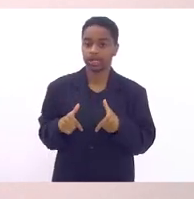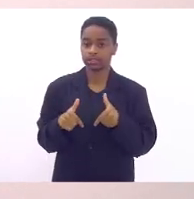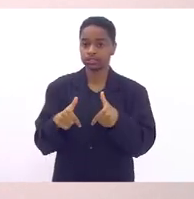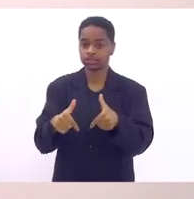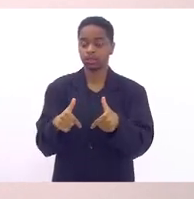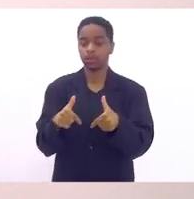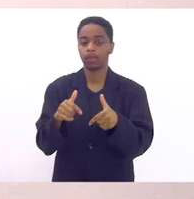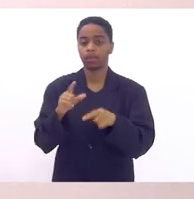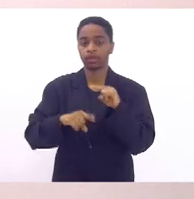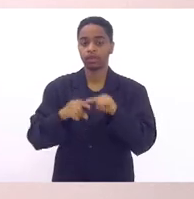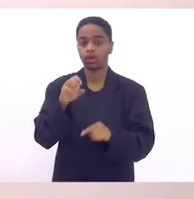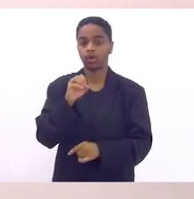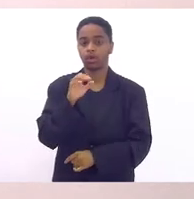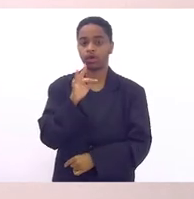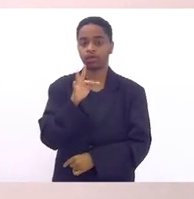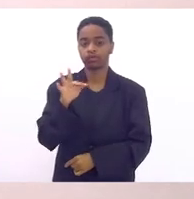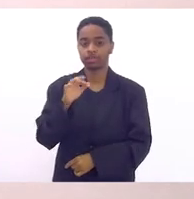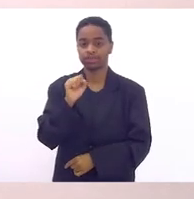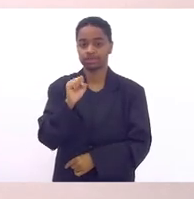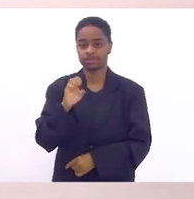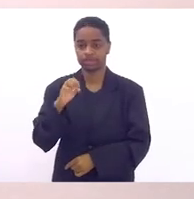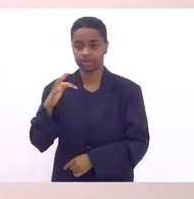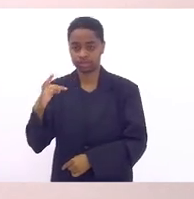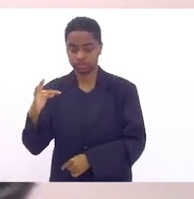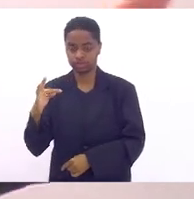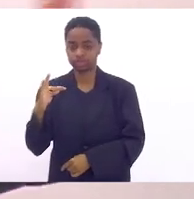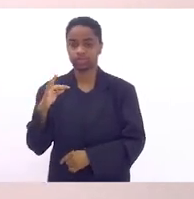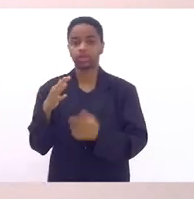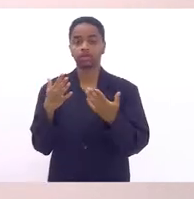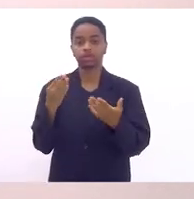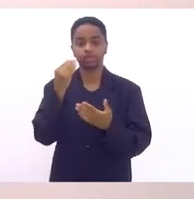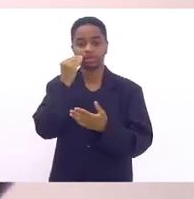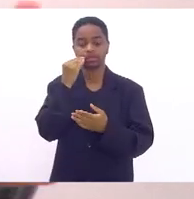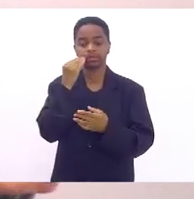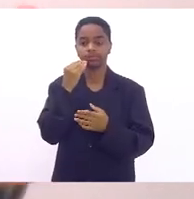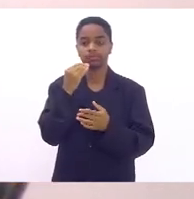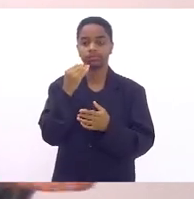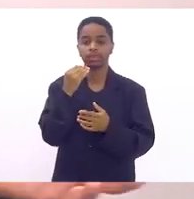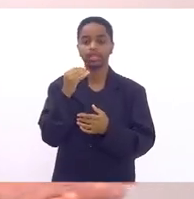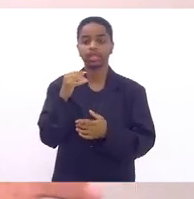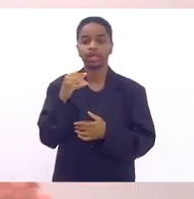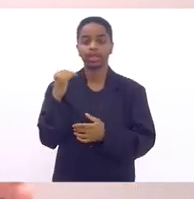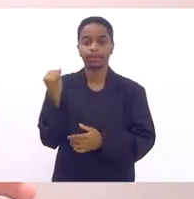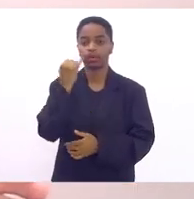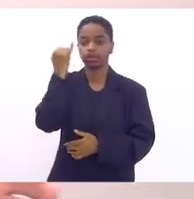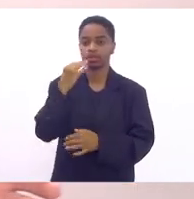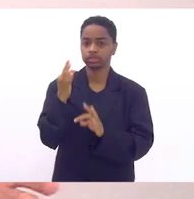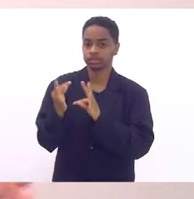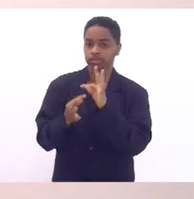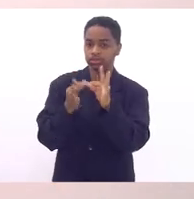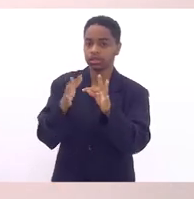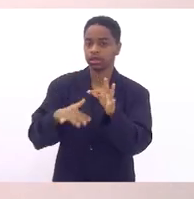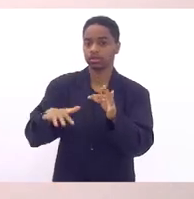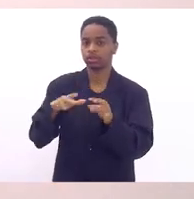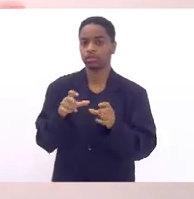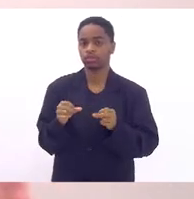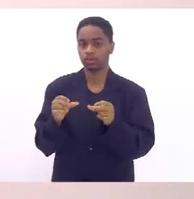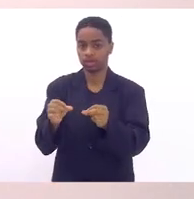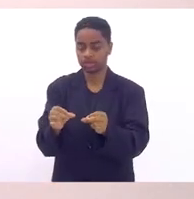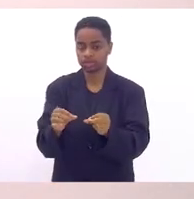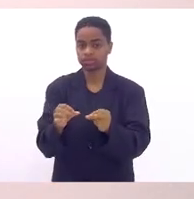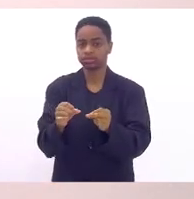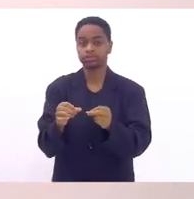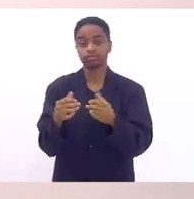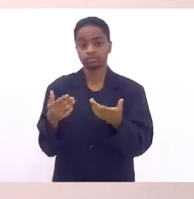offset que era o desenvolvimento dos aceleradores lineares para terapia importante gargala o tratamento do câncer no país a indústria uma